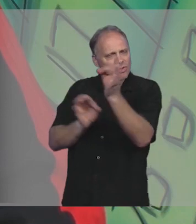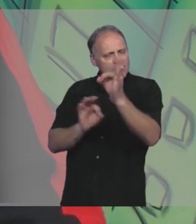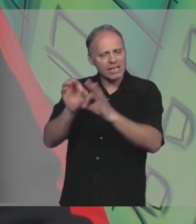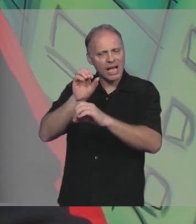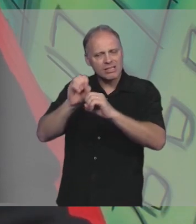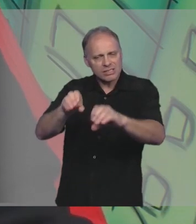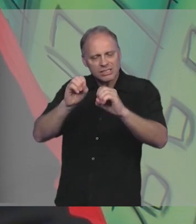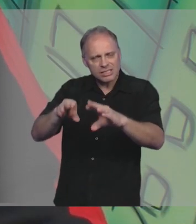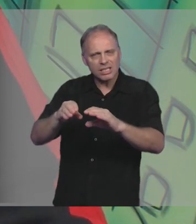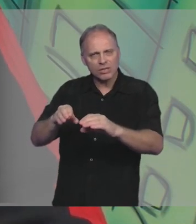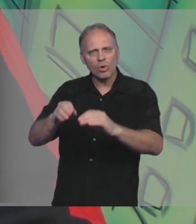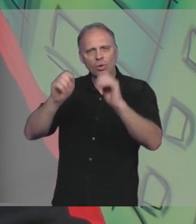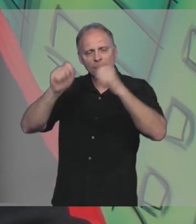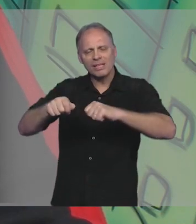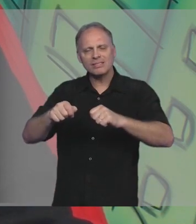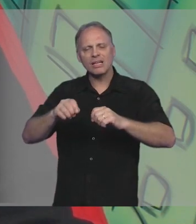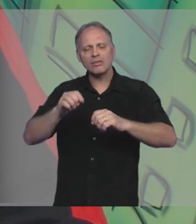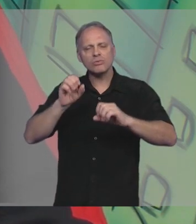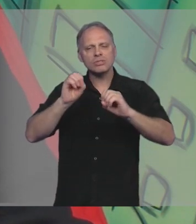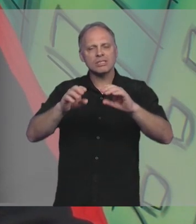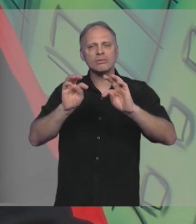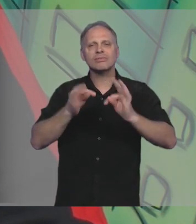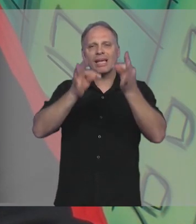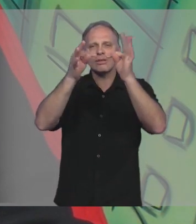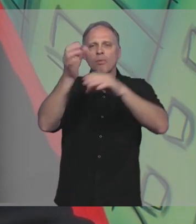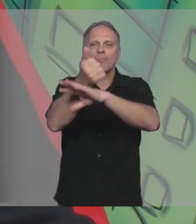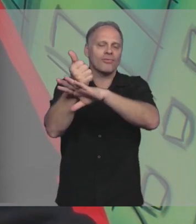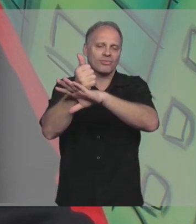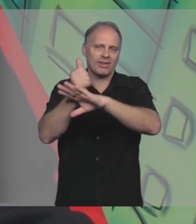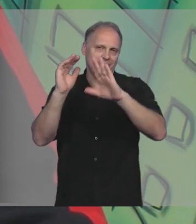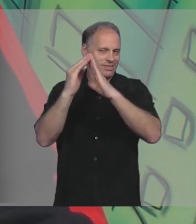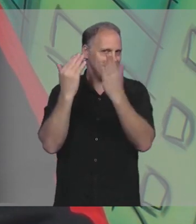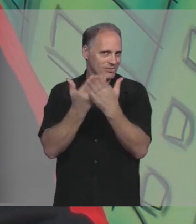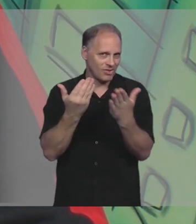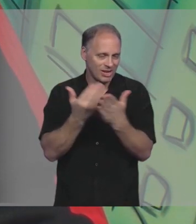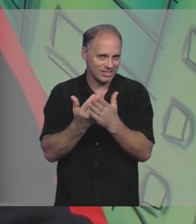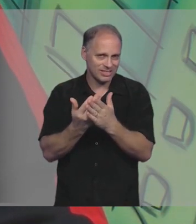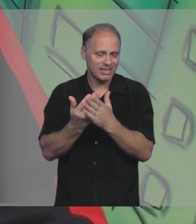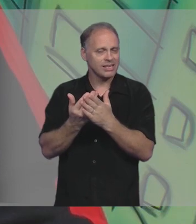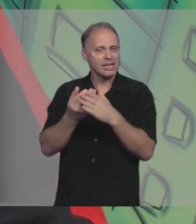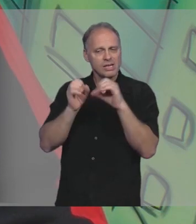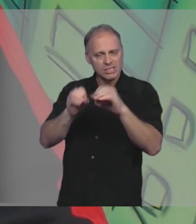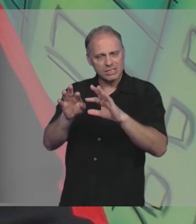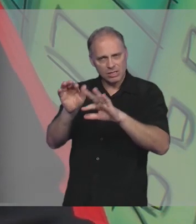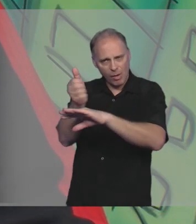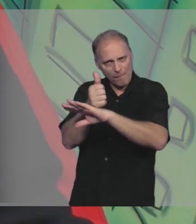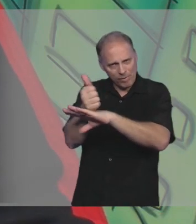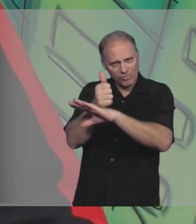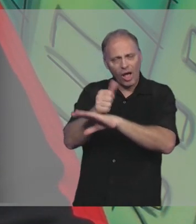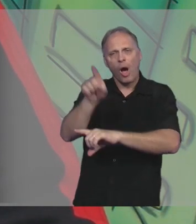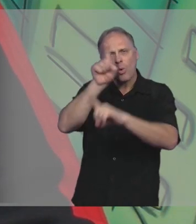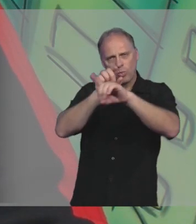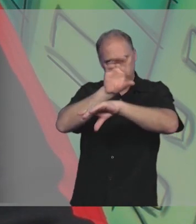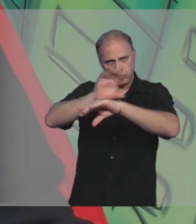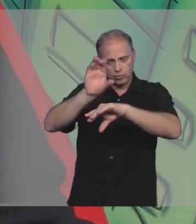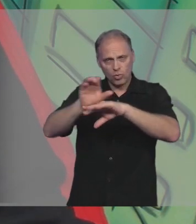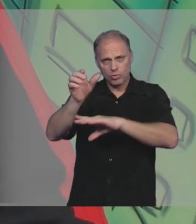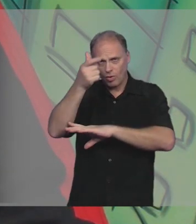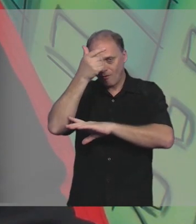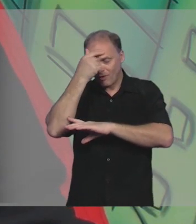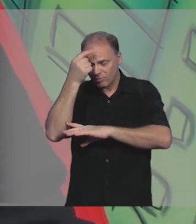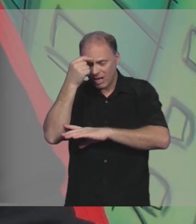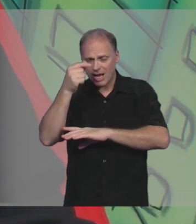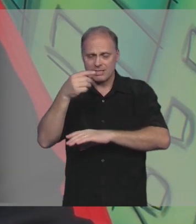por competência no ensino técnico, na educação profissional. Então, na educação profissional, em alguns cursos superiores,